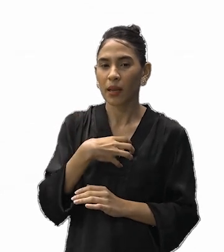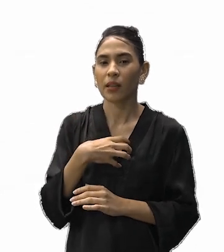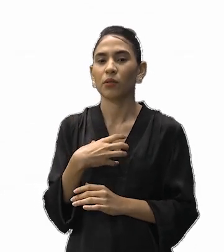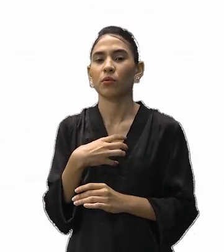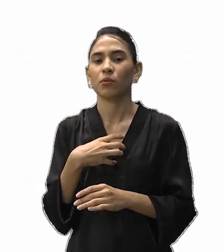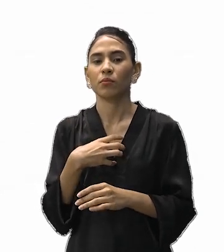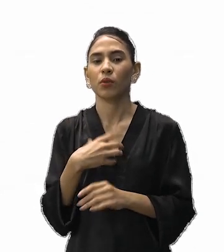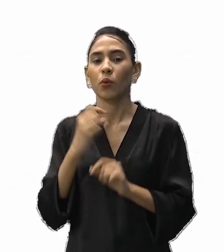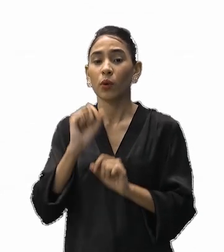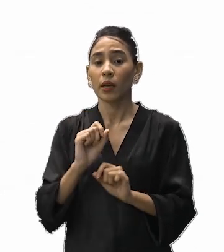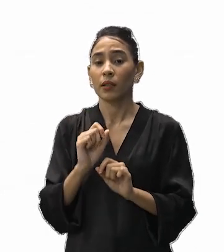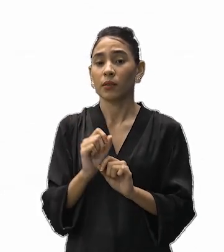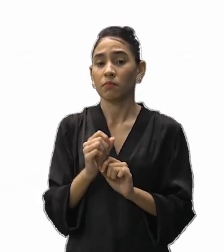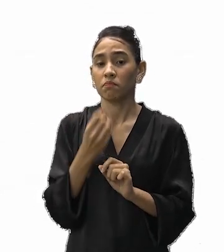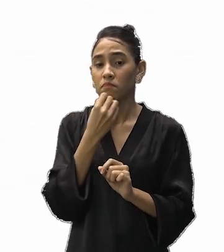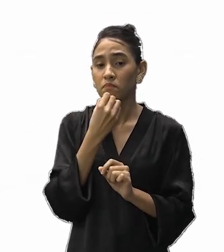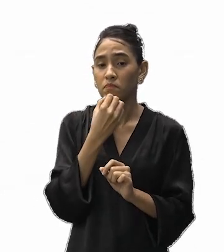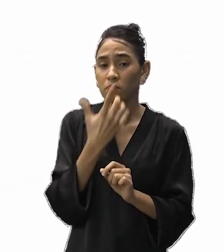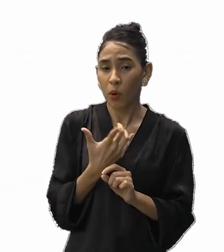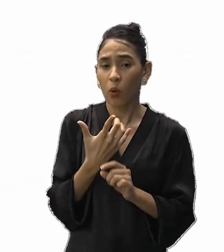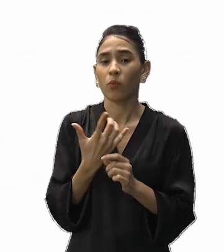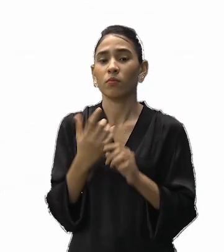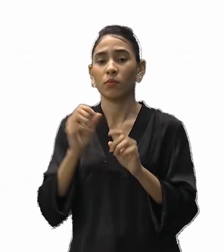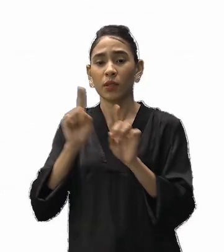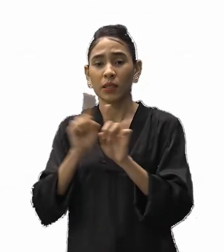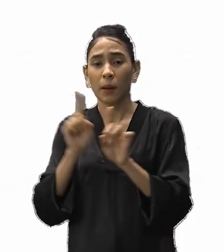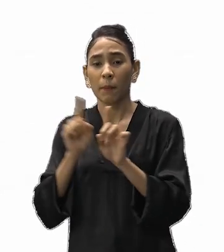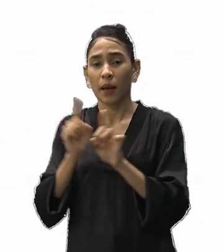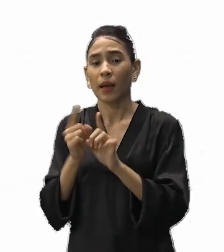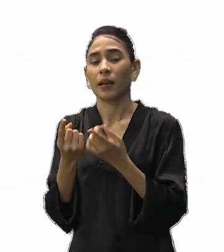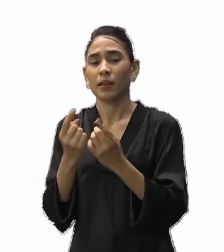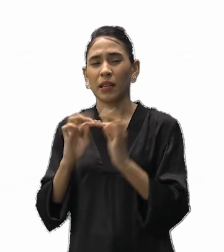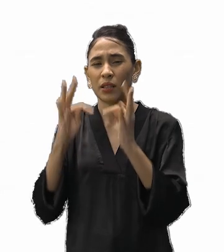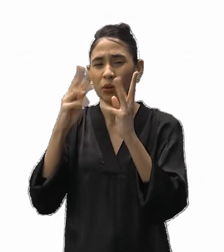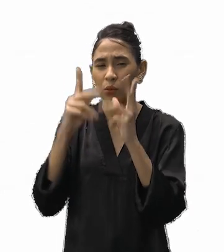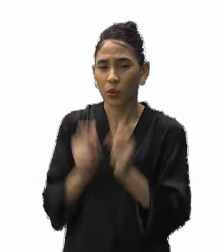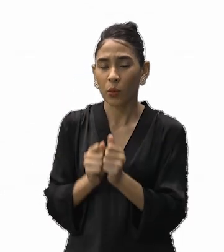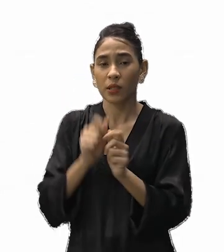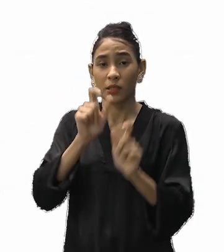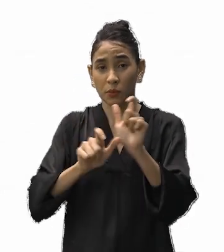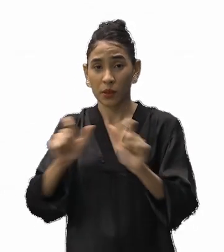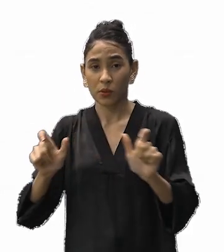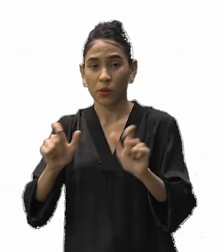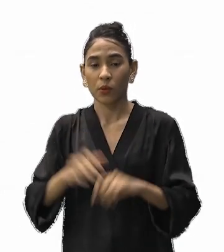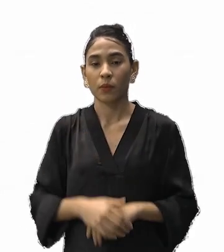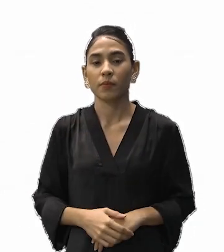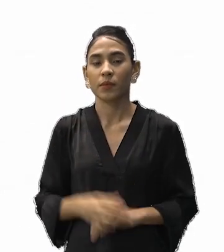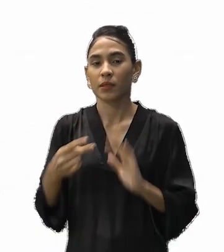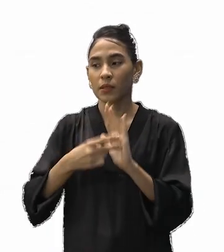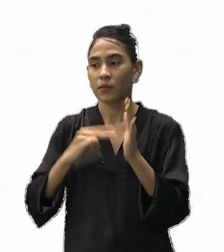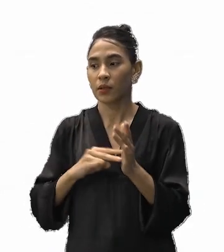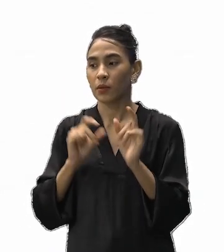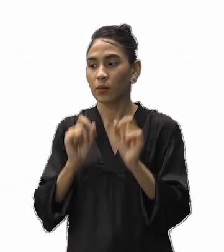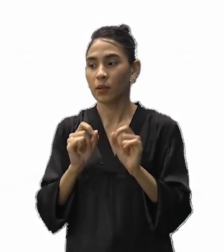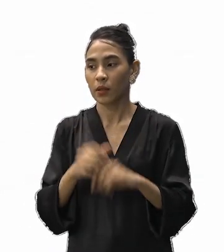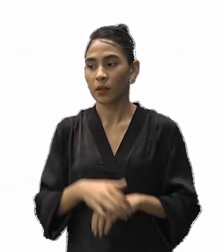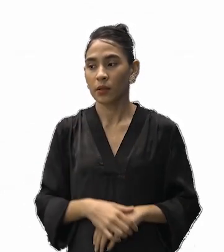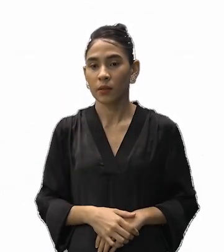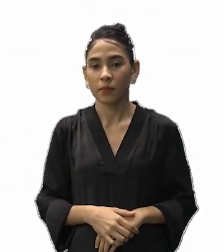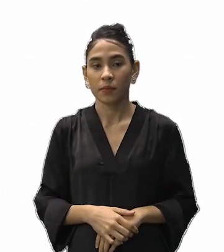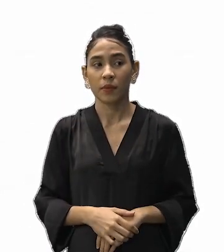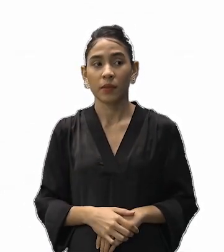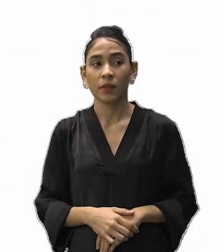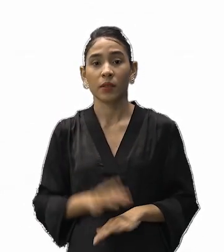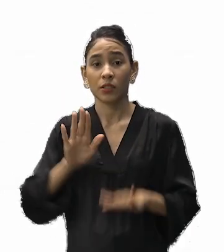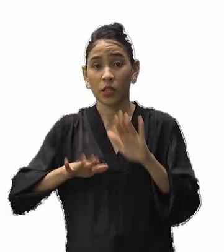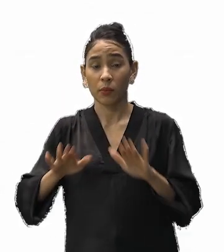que gera benefícios diretos e indiretos para todas as pessoas. O que isso quer dizer, pessoal? Quando